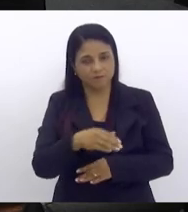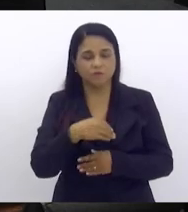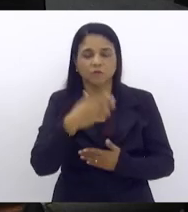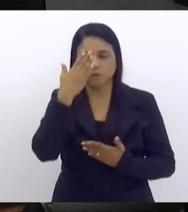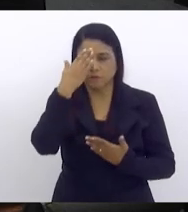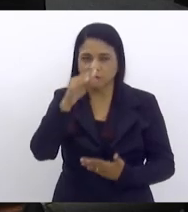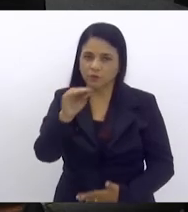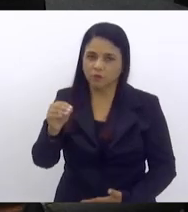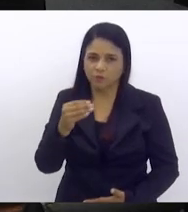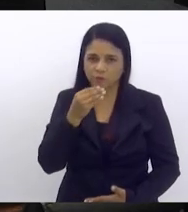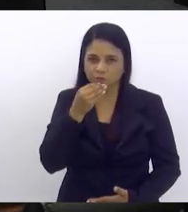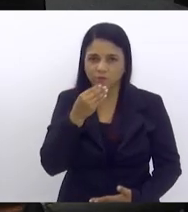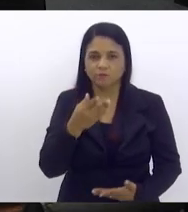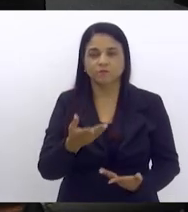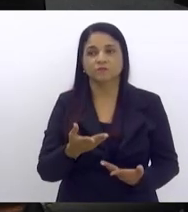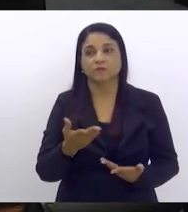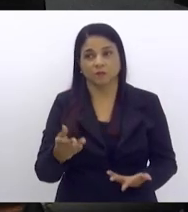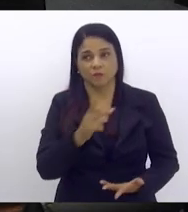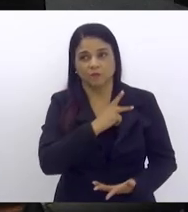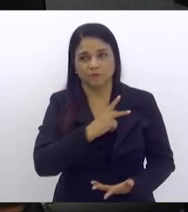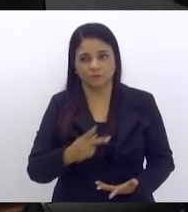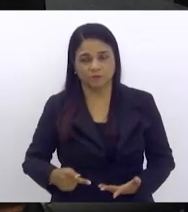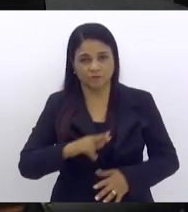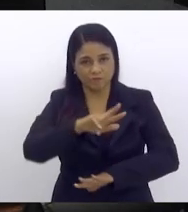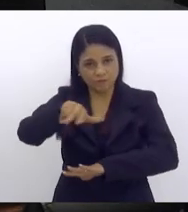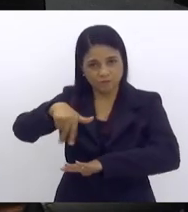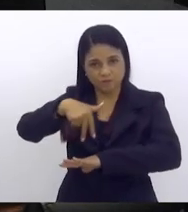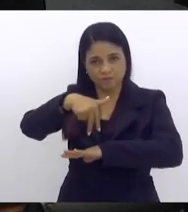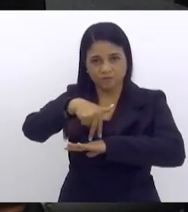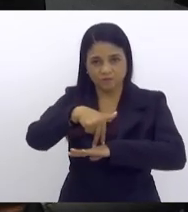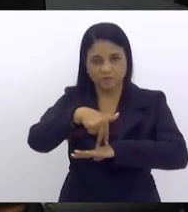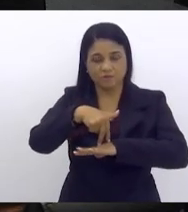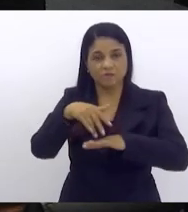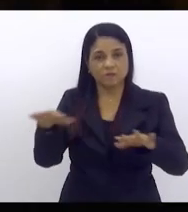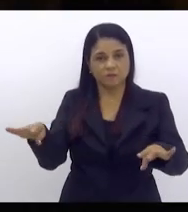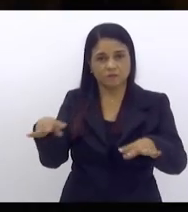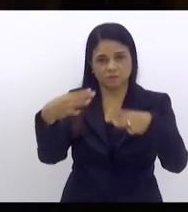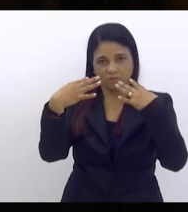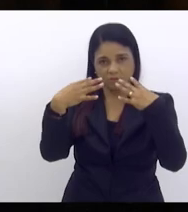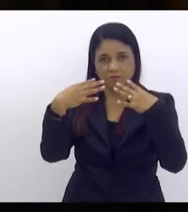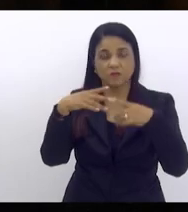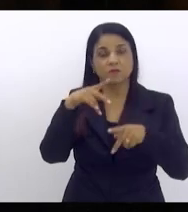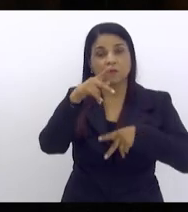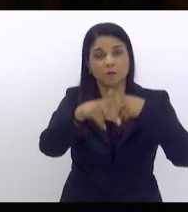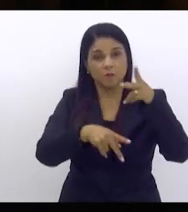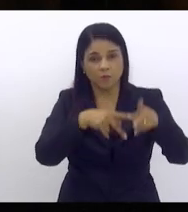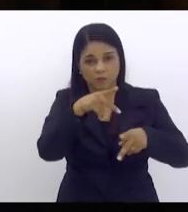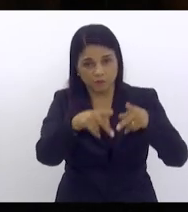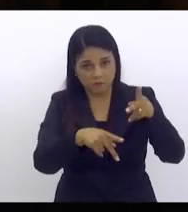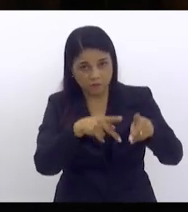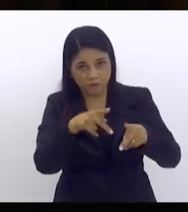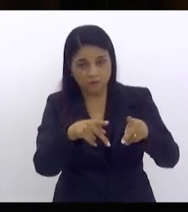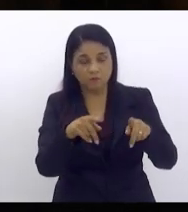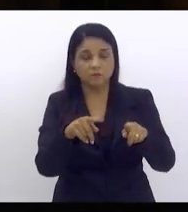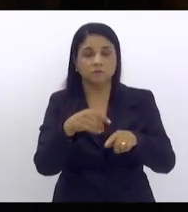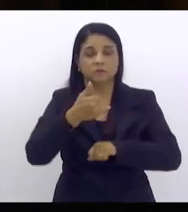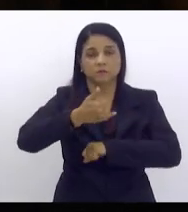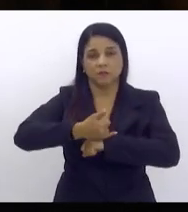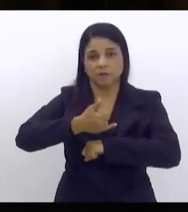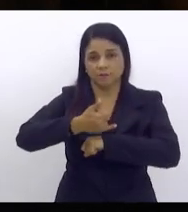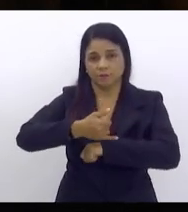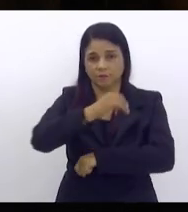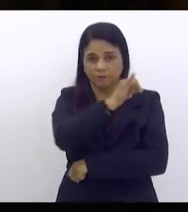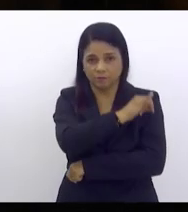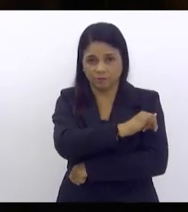oportunidade. Senhor presidente, venho até essa tribuna hoje para chamar a atenção não só da população da capital fluminense,